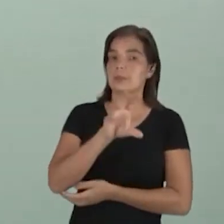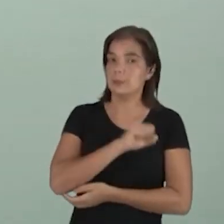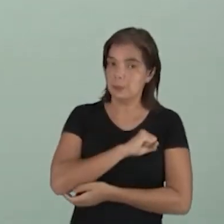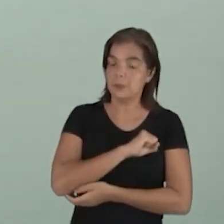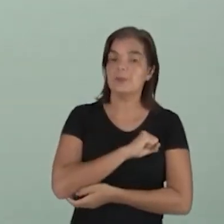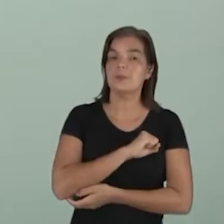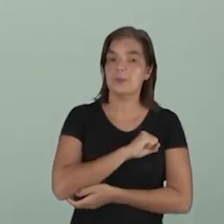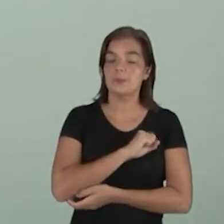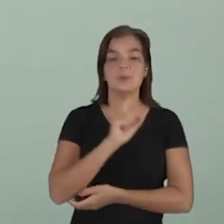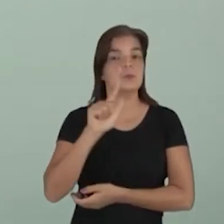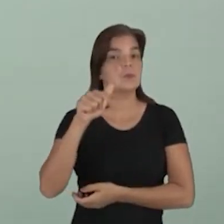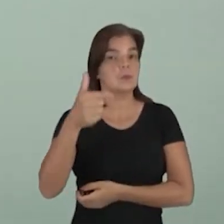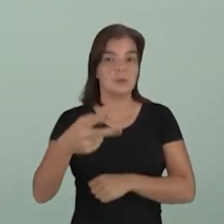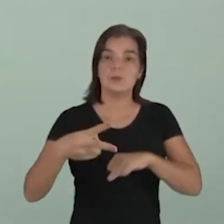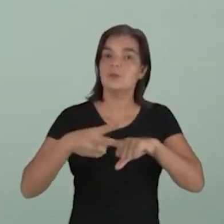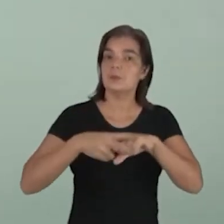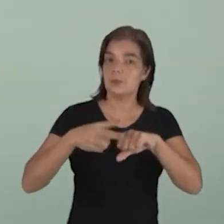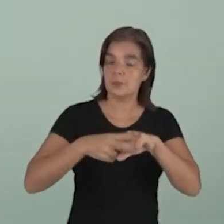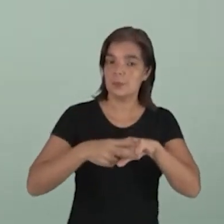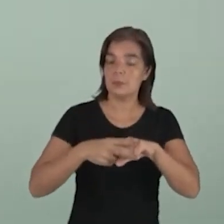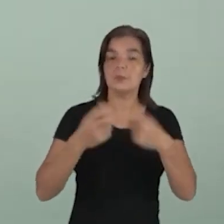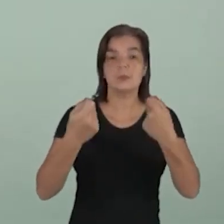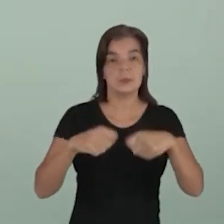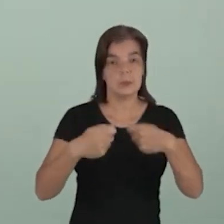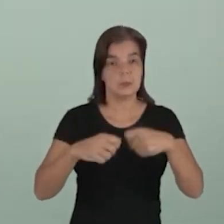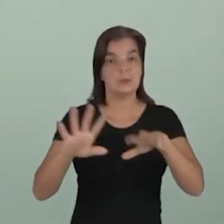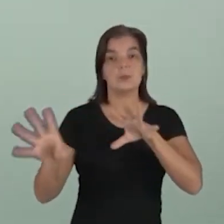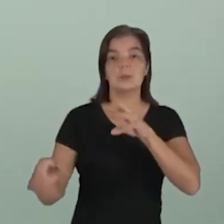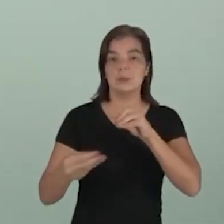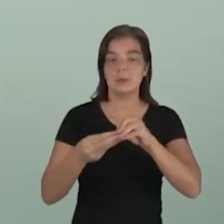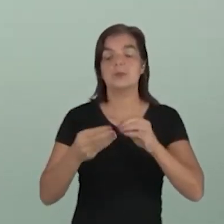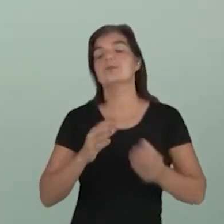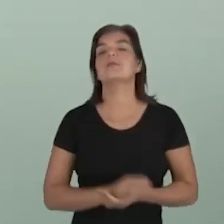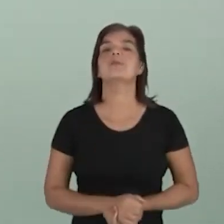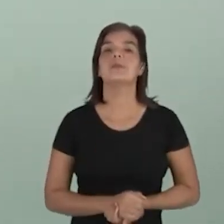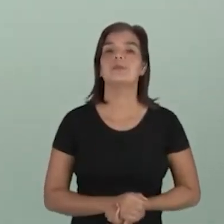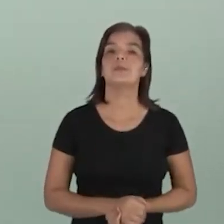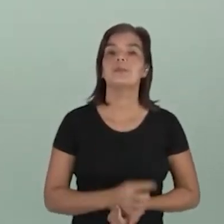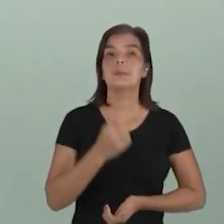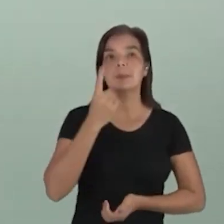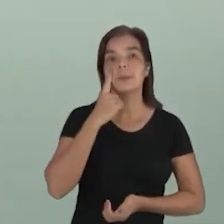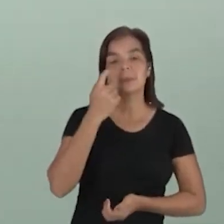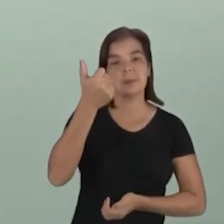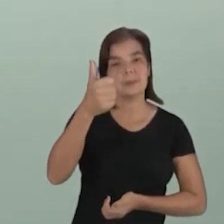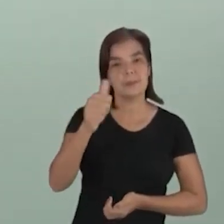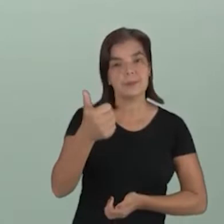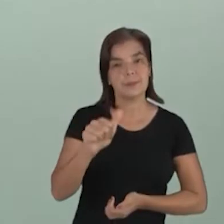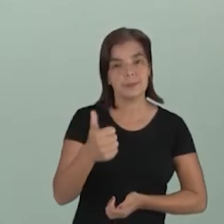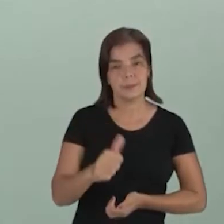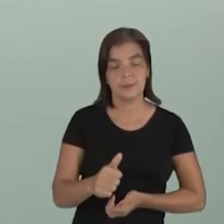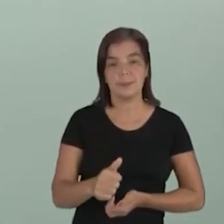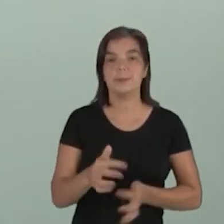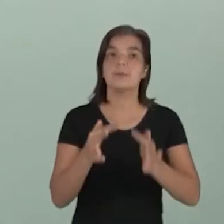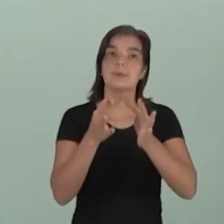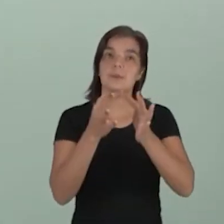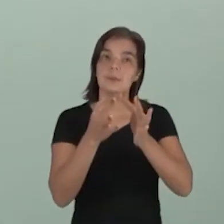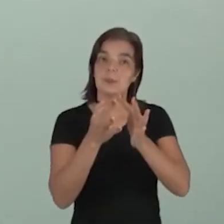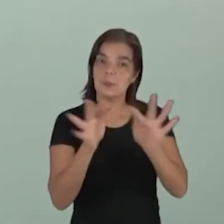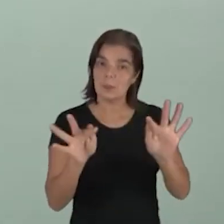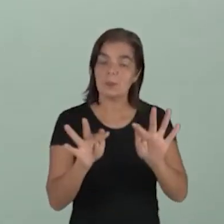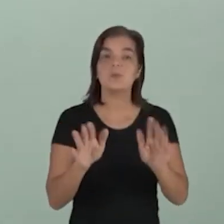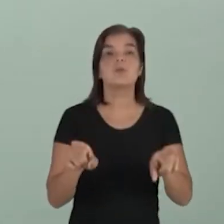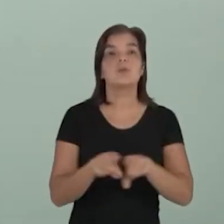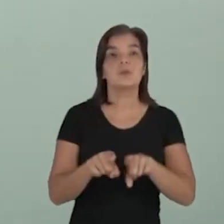amar e outros verbos que exigem complemento. Vamos continuar, vamos analisar as formas